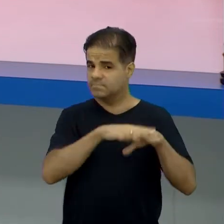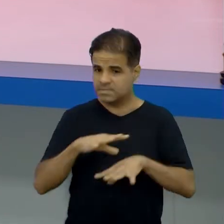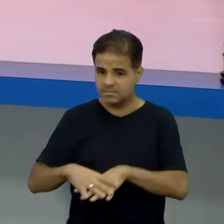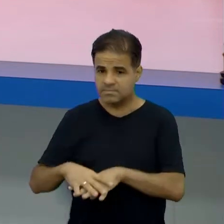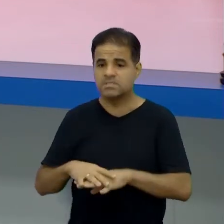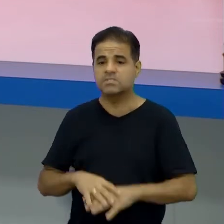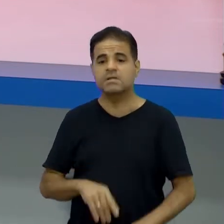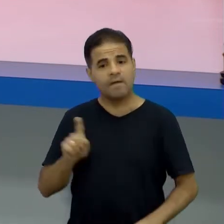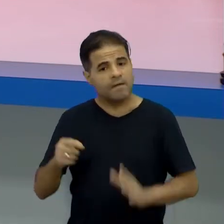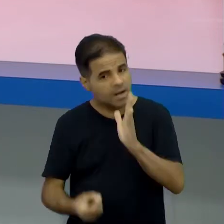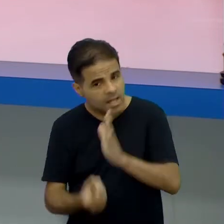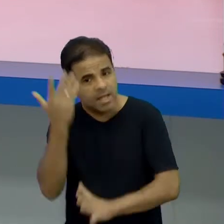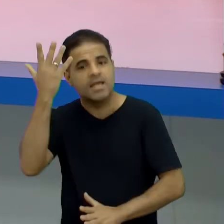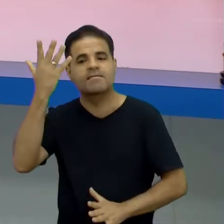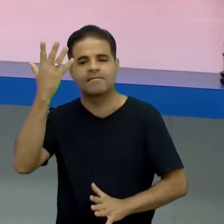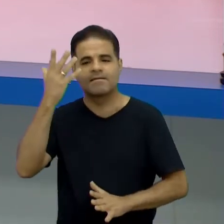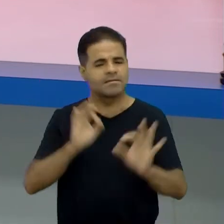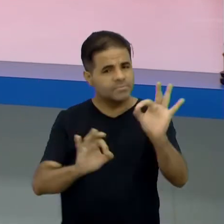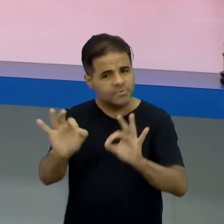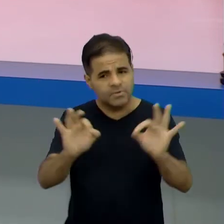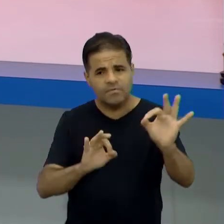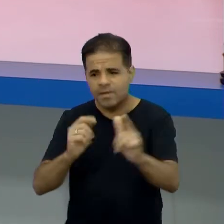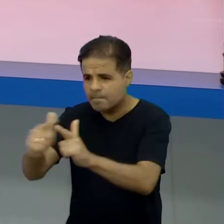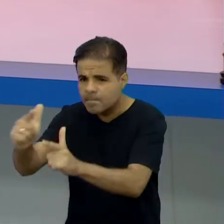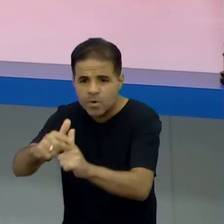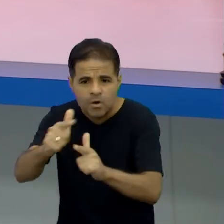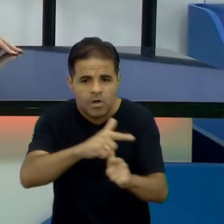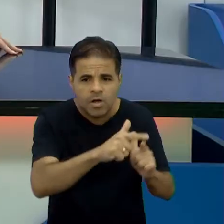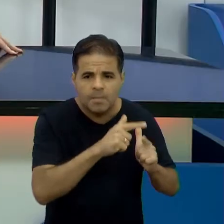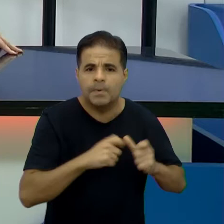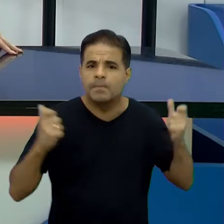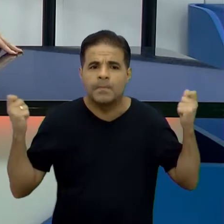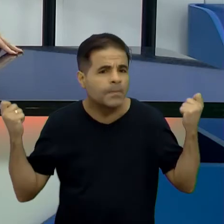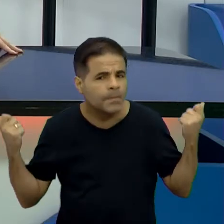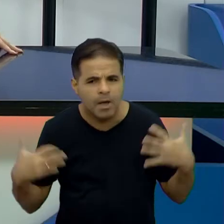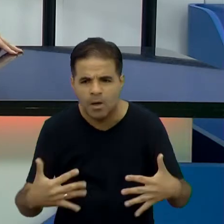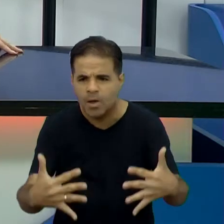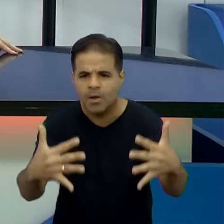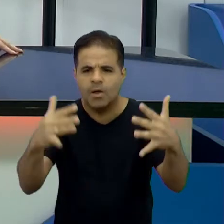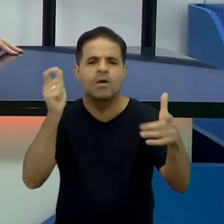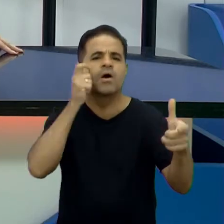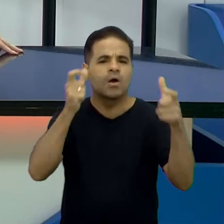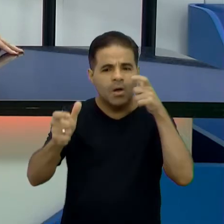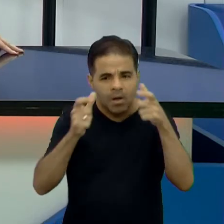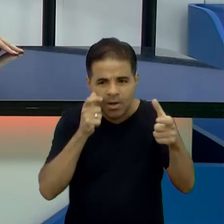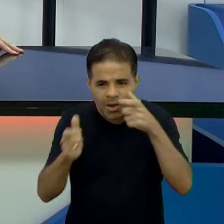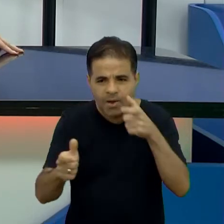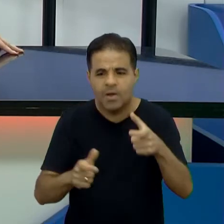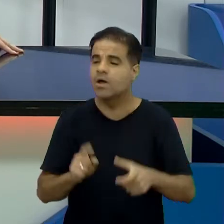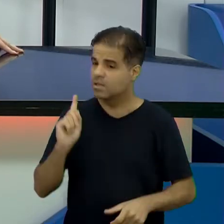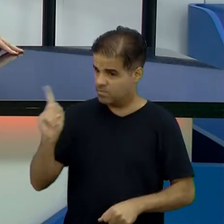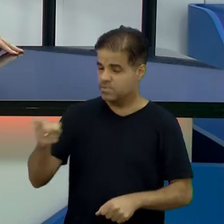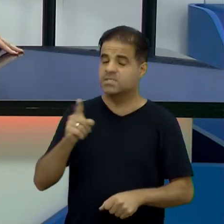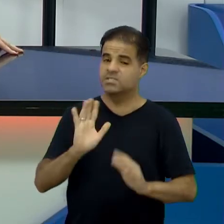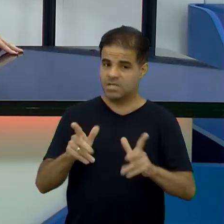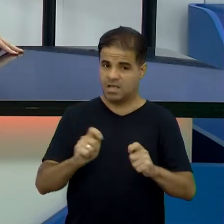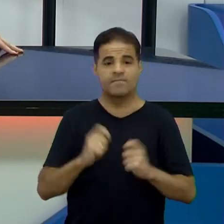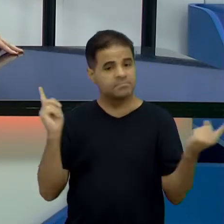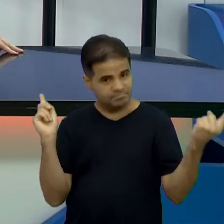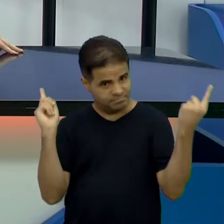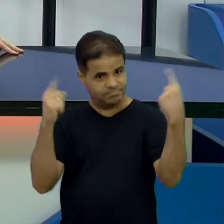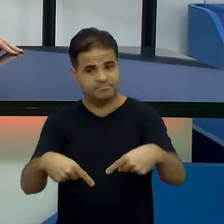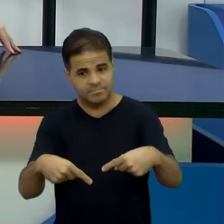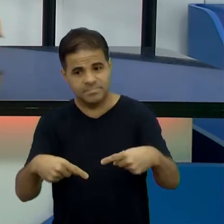mas ele cria um ciclo de resolução de problemas. Exato. É bastante interessante. E nesse momento você tinha que resolver um